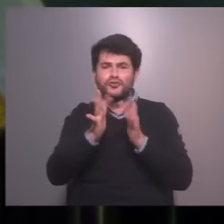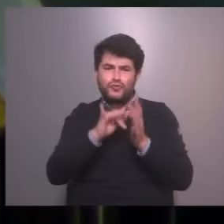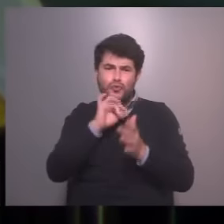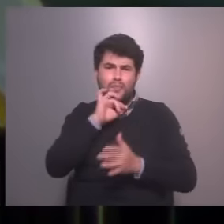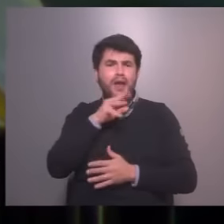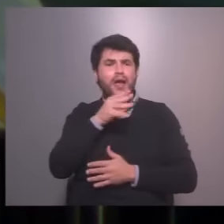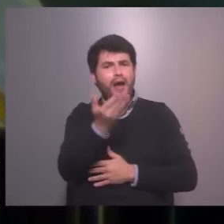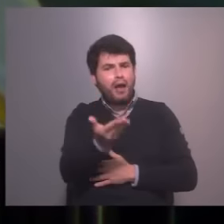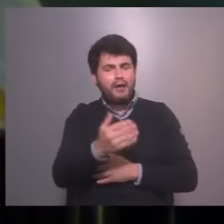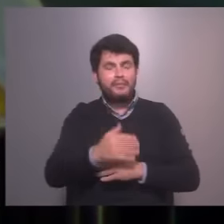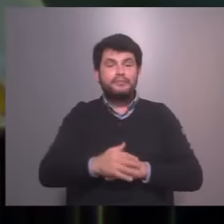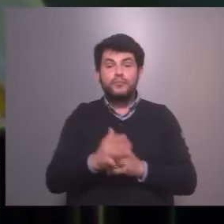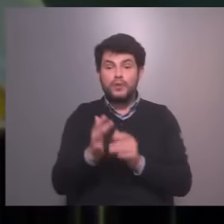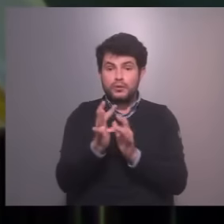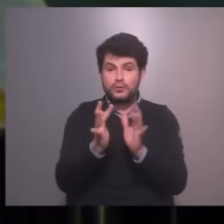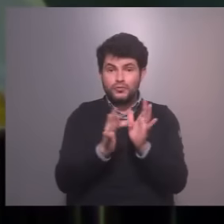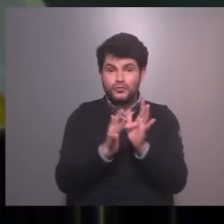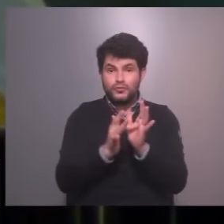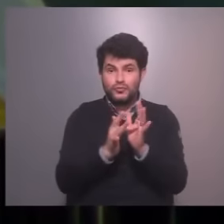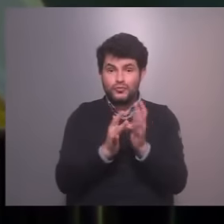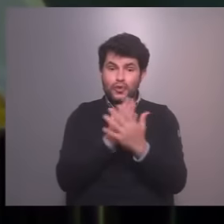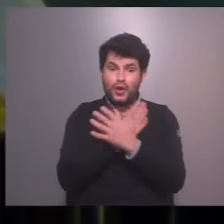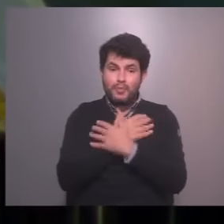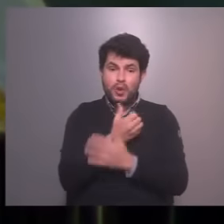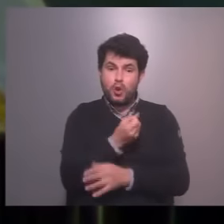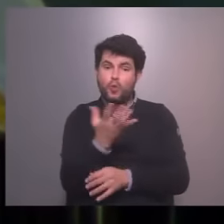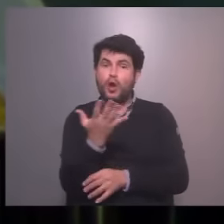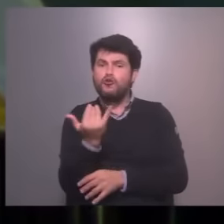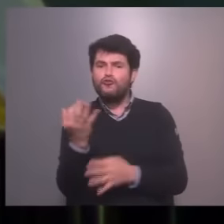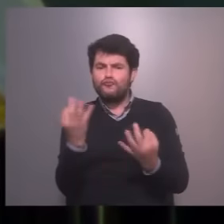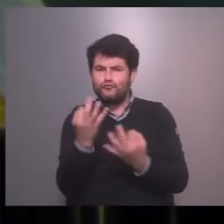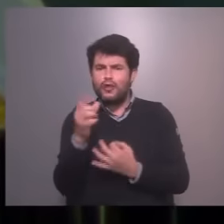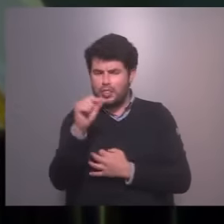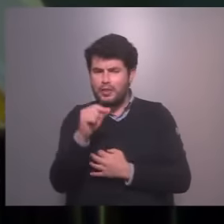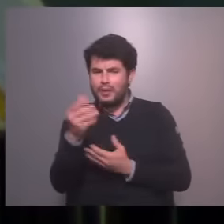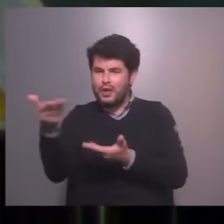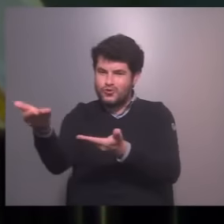da Galileia e estava lá a mãe de Jesus.